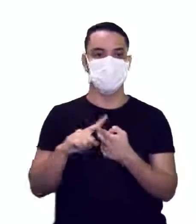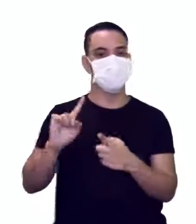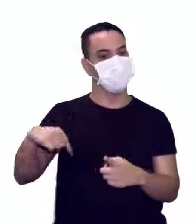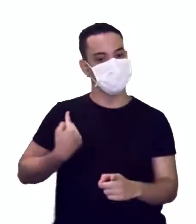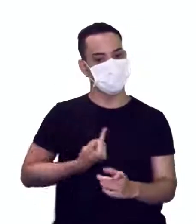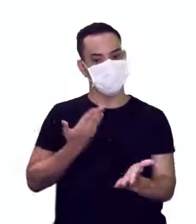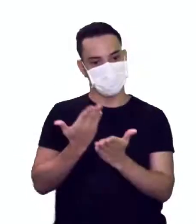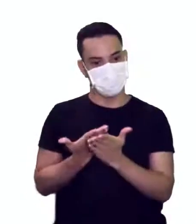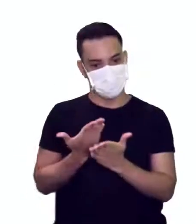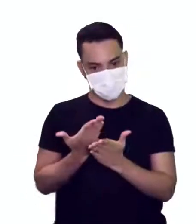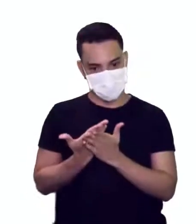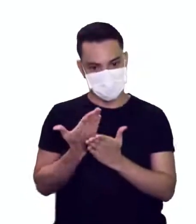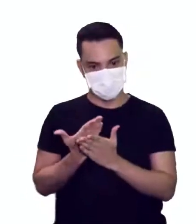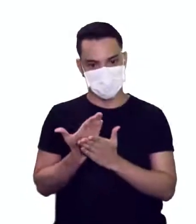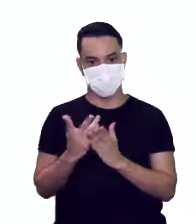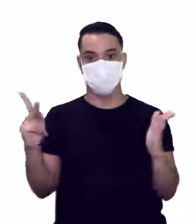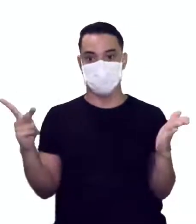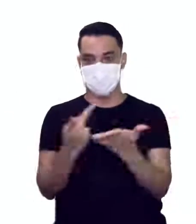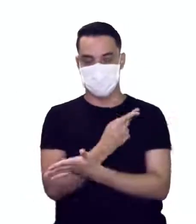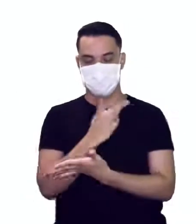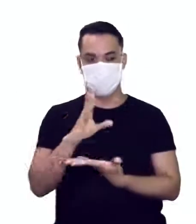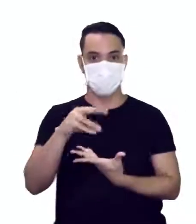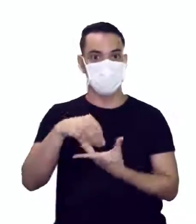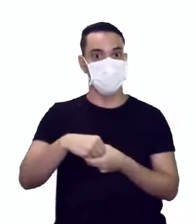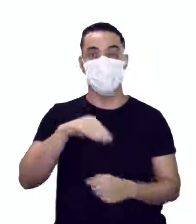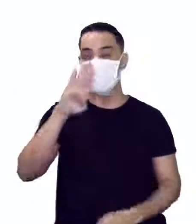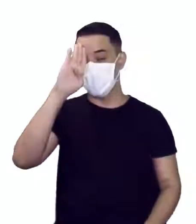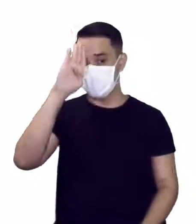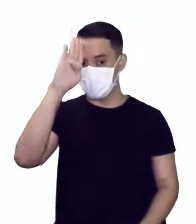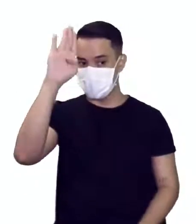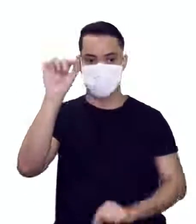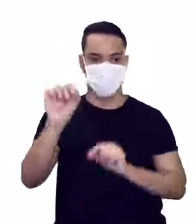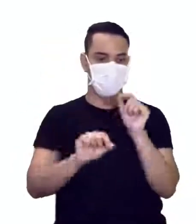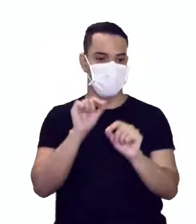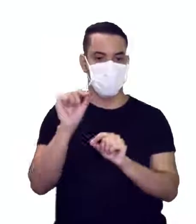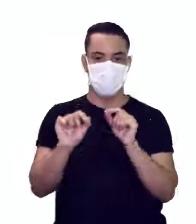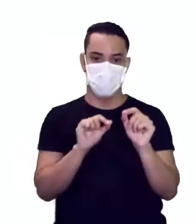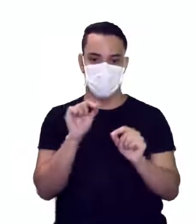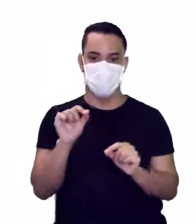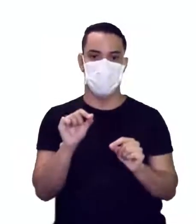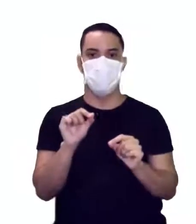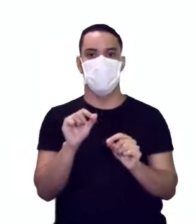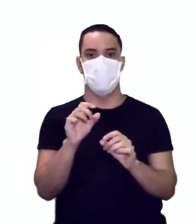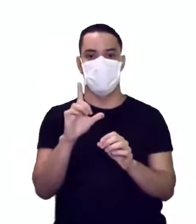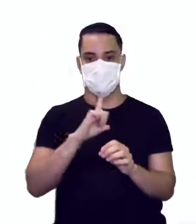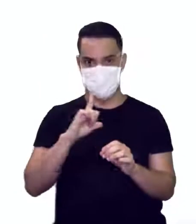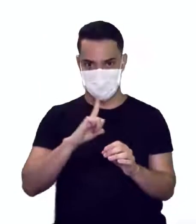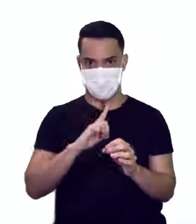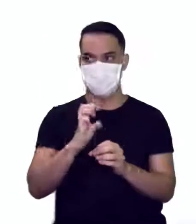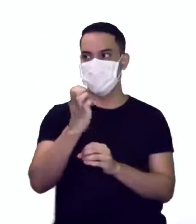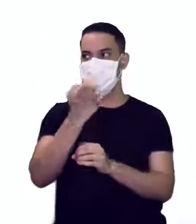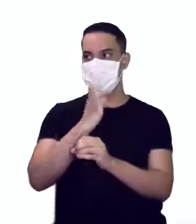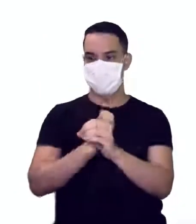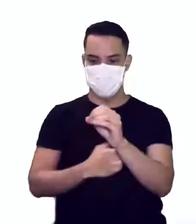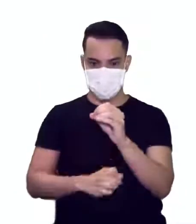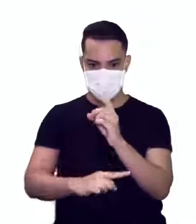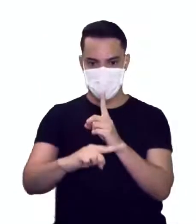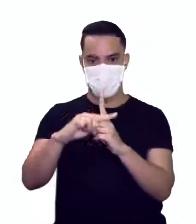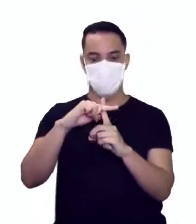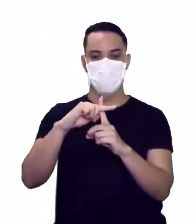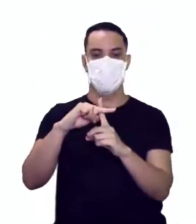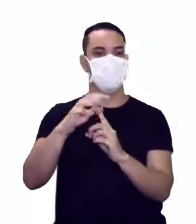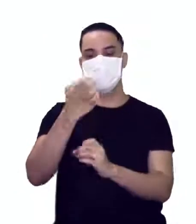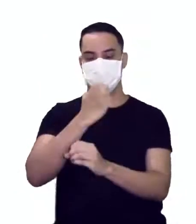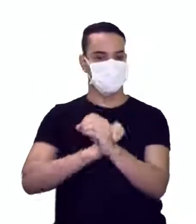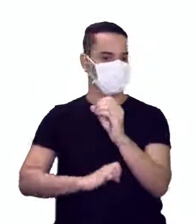corrente, quando a gente estuda fenômeno elétrico, principalmente aqui, ó, o elétron, ok? Então aqui, ó, prótons, como vocês